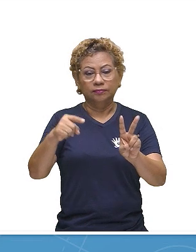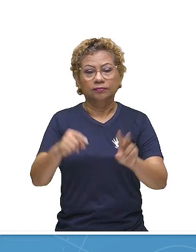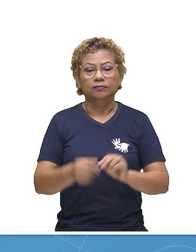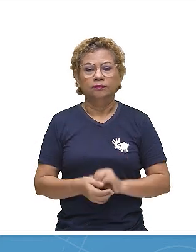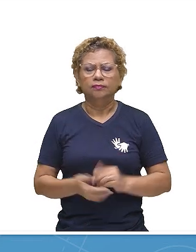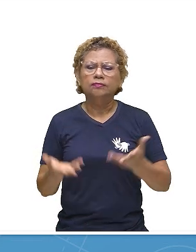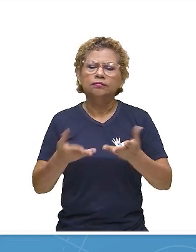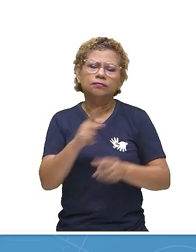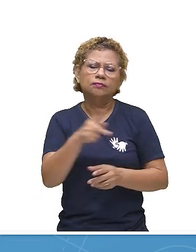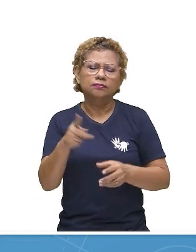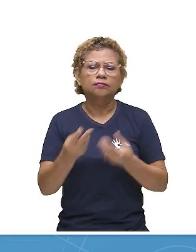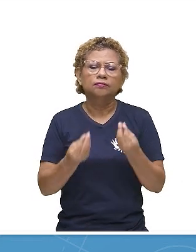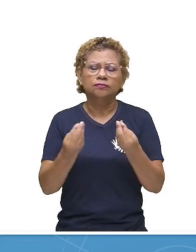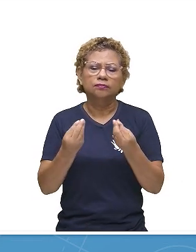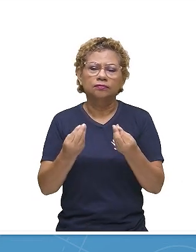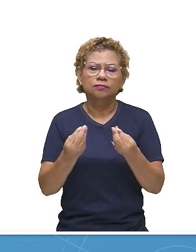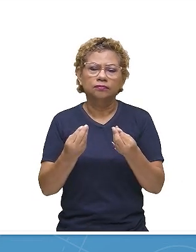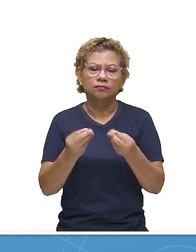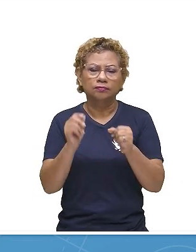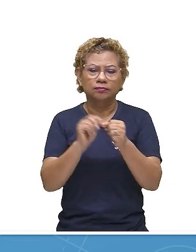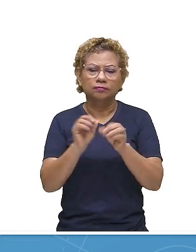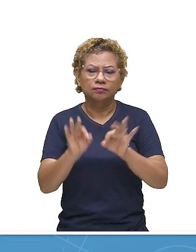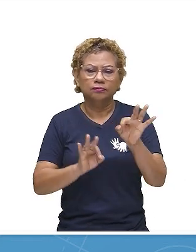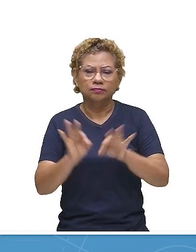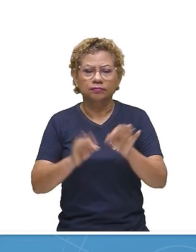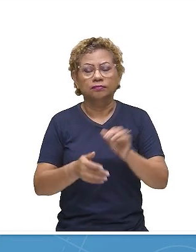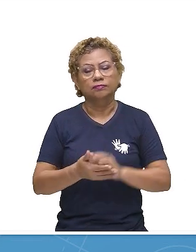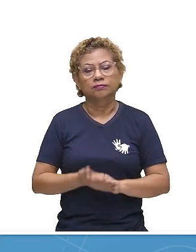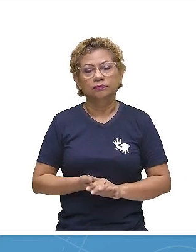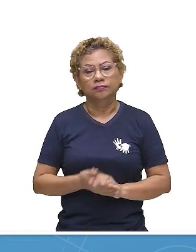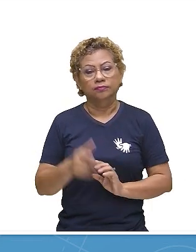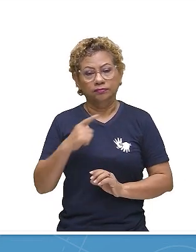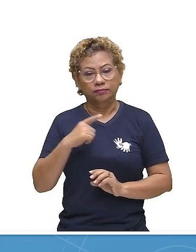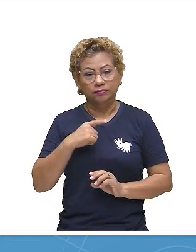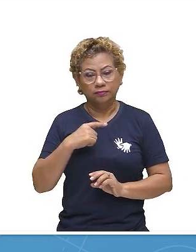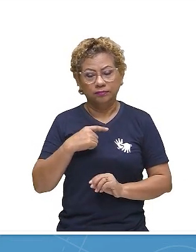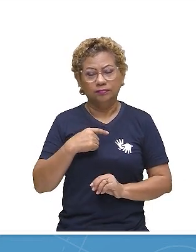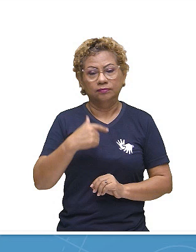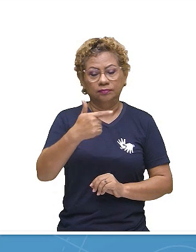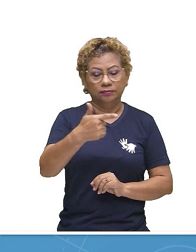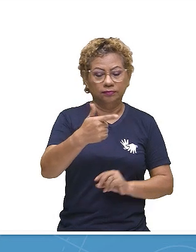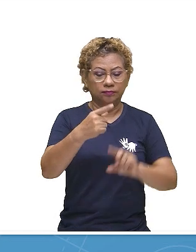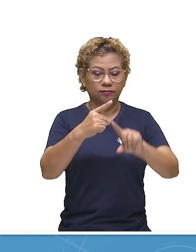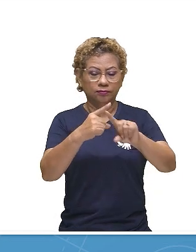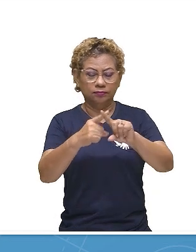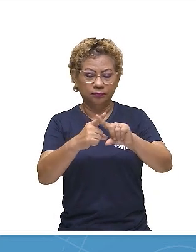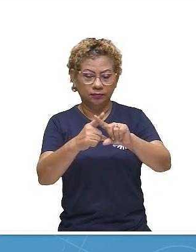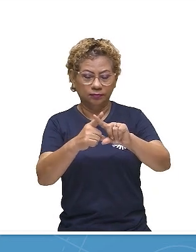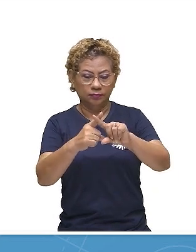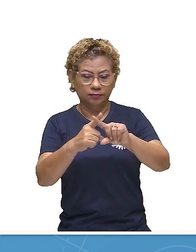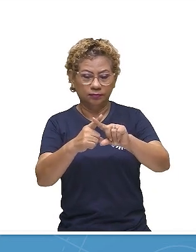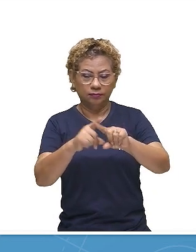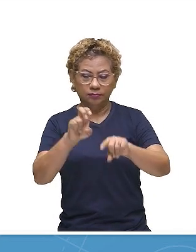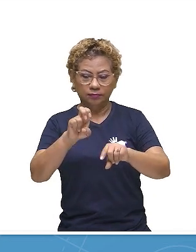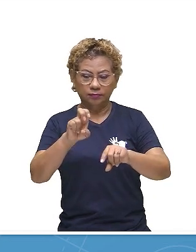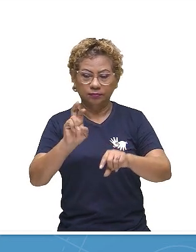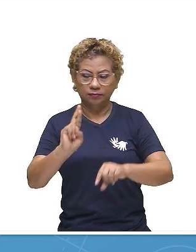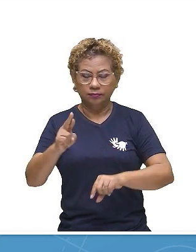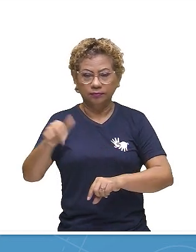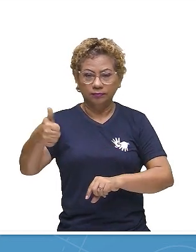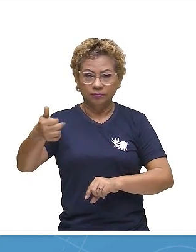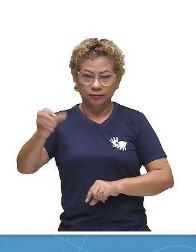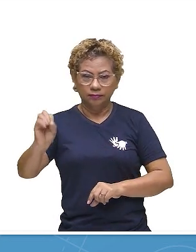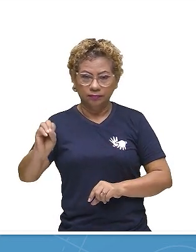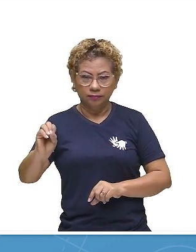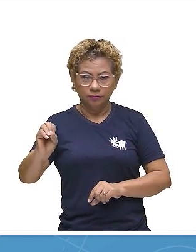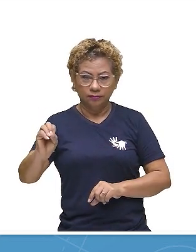isso daqui? 5 vezes 2, 10. Então, eu teria 10 raiz décima de 3 elevado